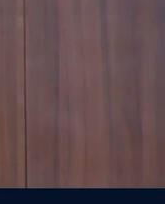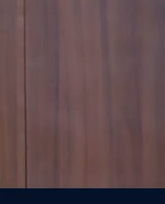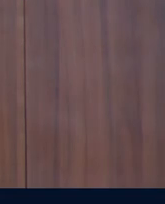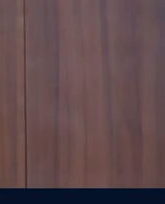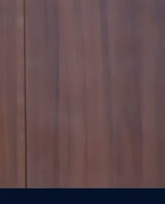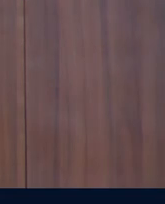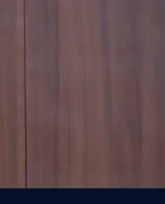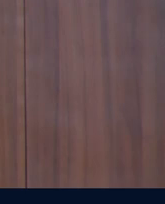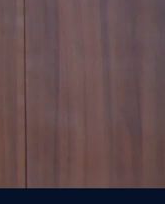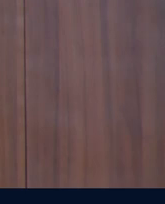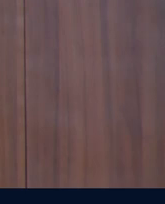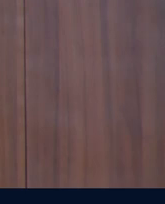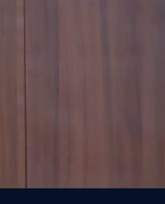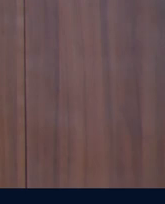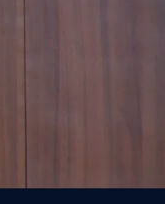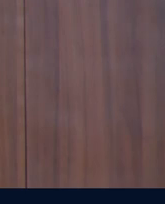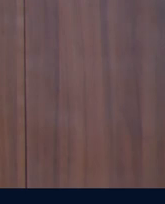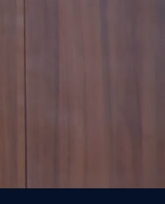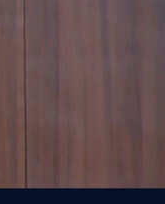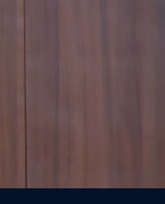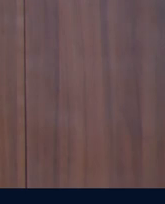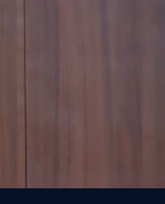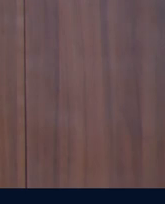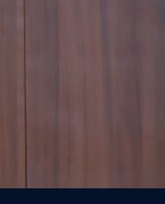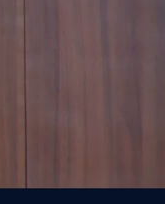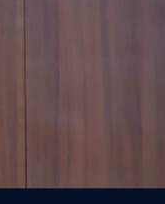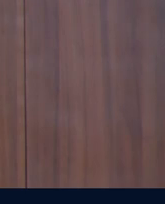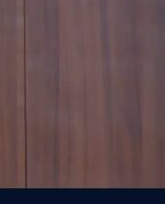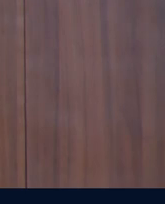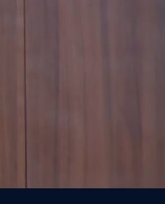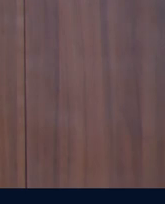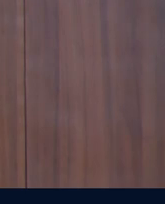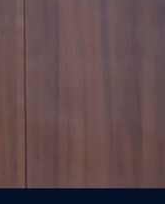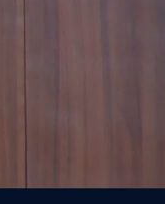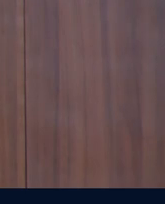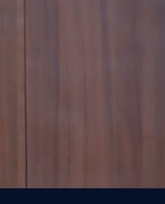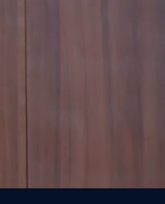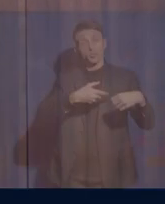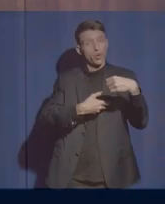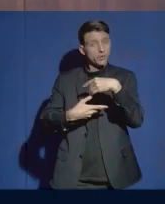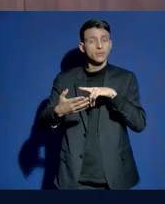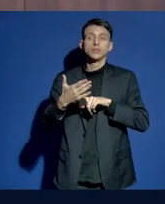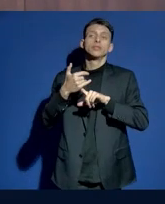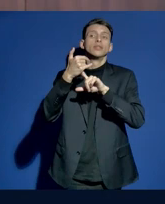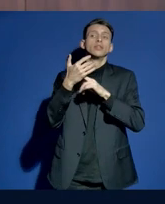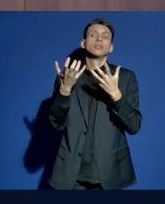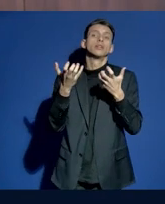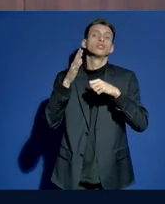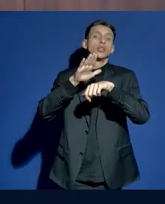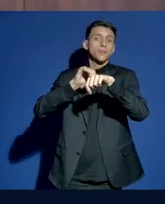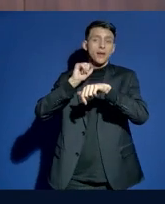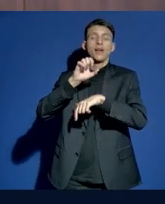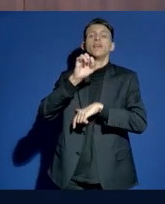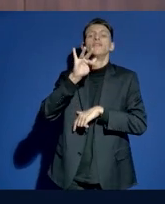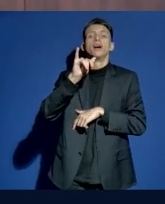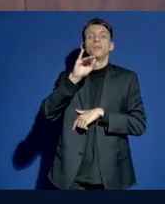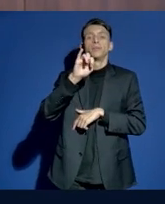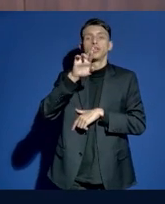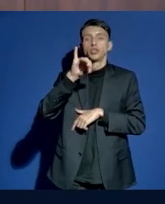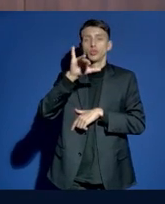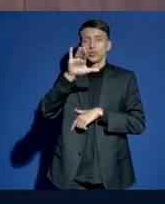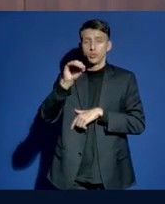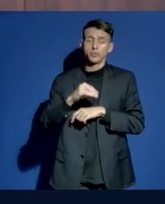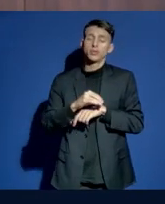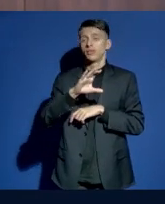para nosso próximo painel, Bioinsumos, Sustentabilidade e Inovação, gostaria de chamar Fabrício Simões, CEO